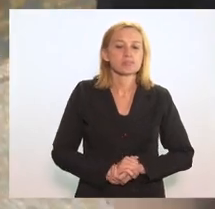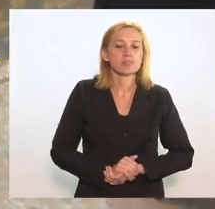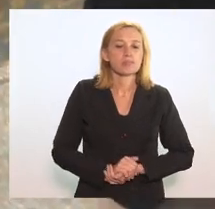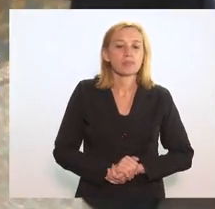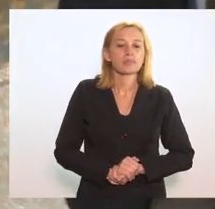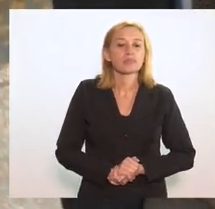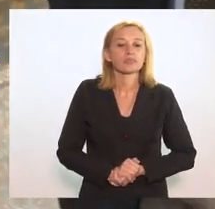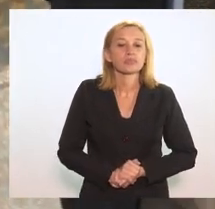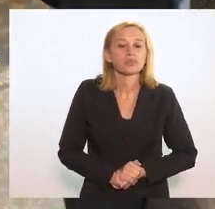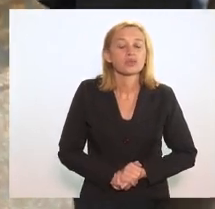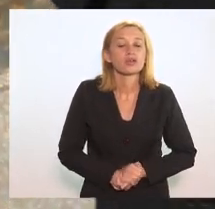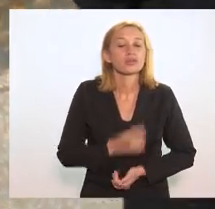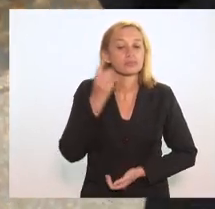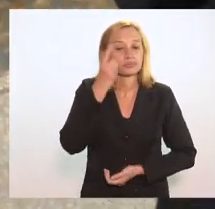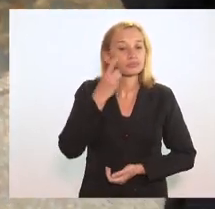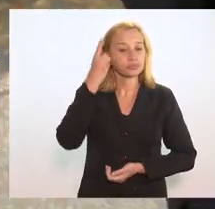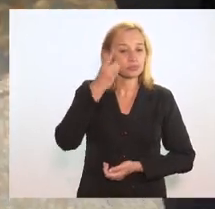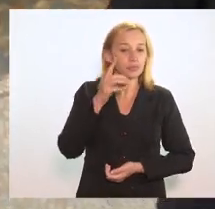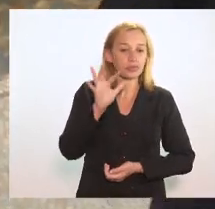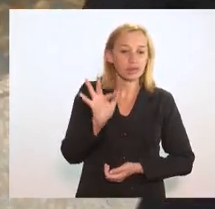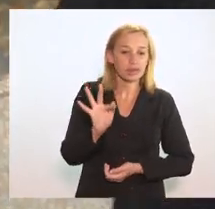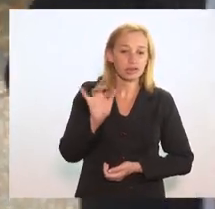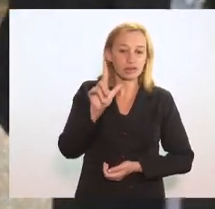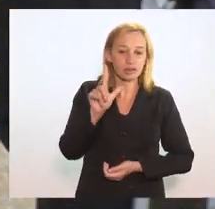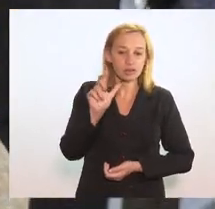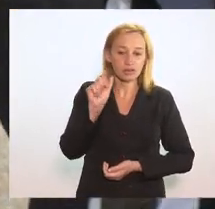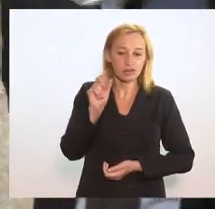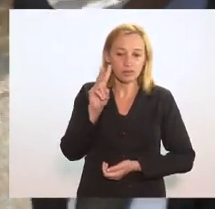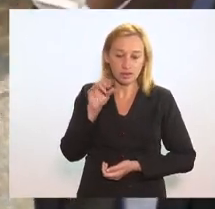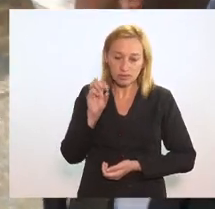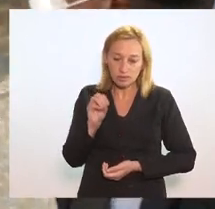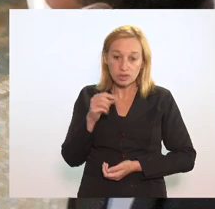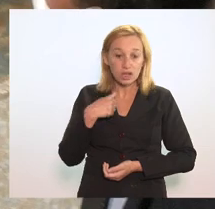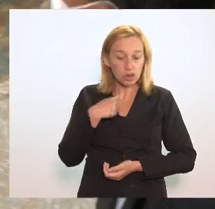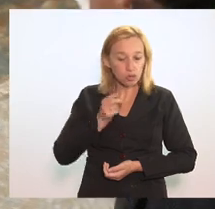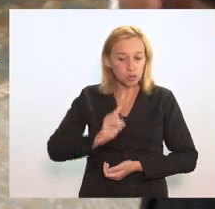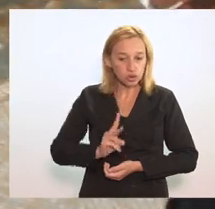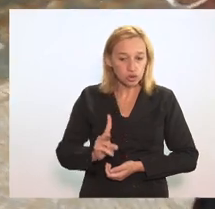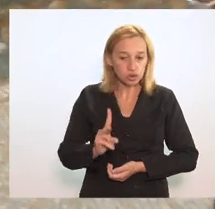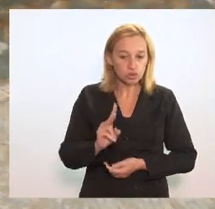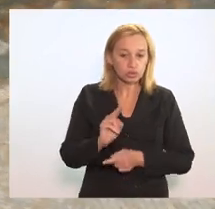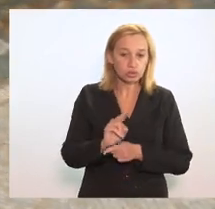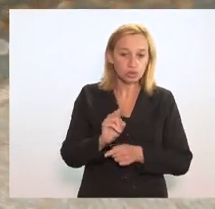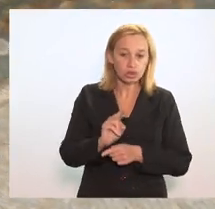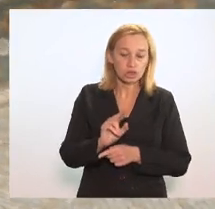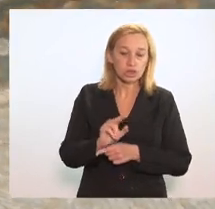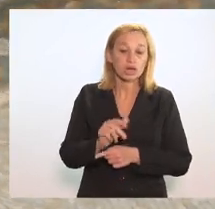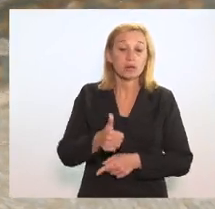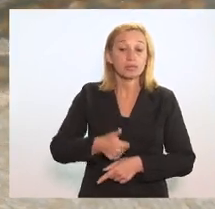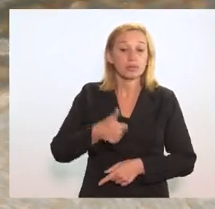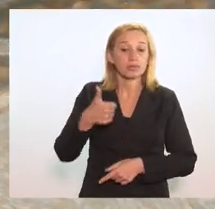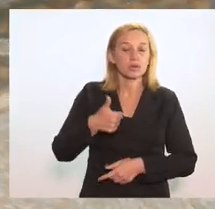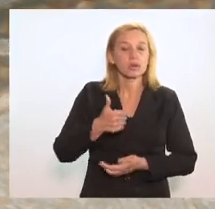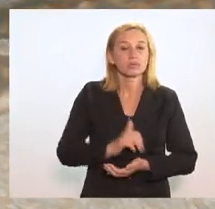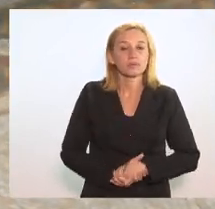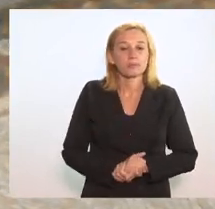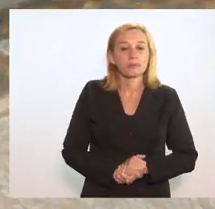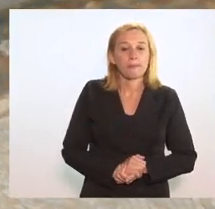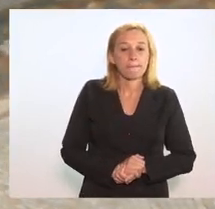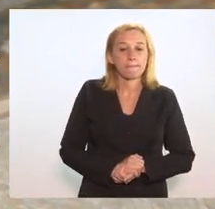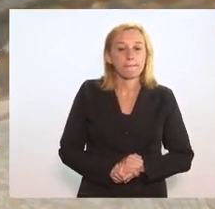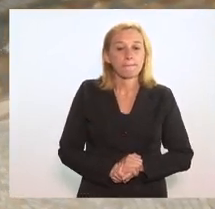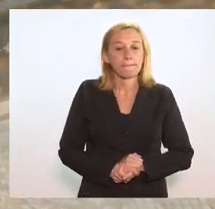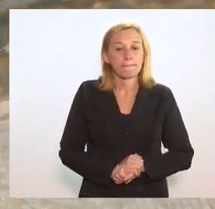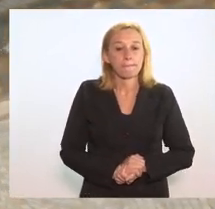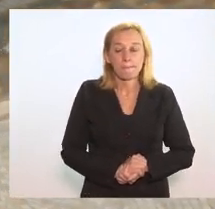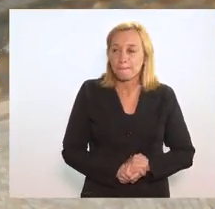a posição do deputado Flávio Serafini, mas eu continuo defendendo, em primeiro lugar, a